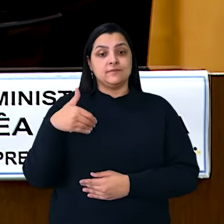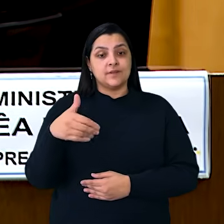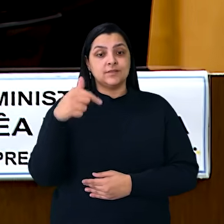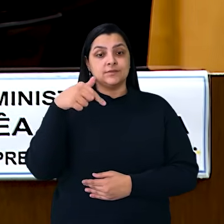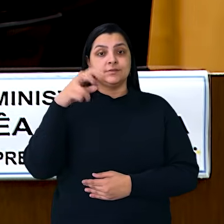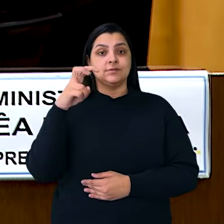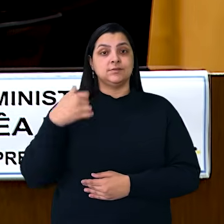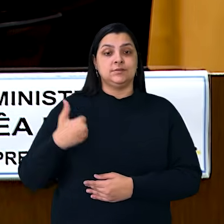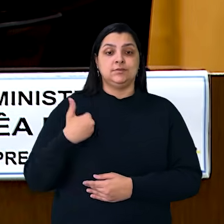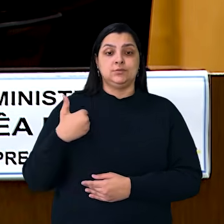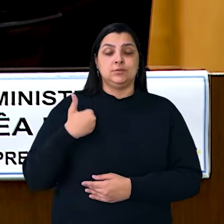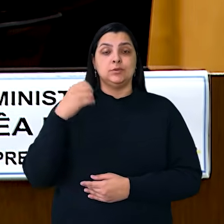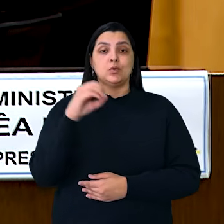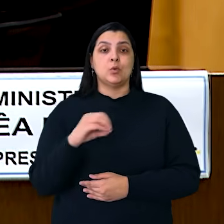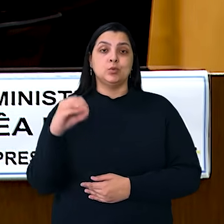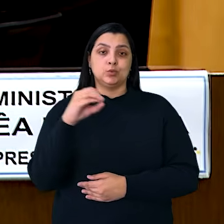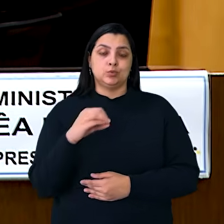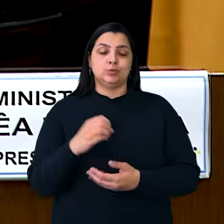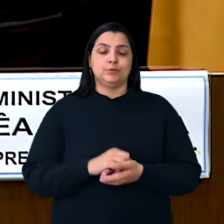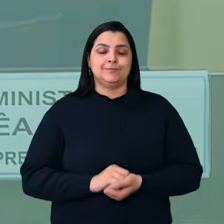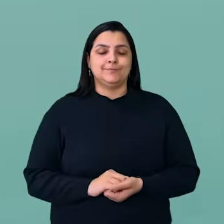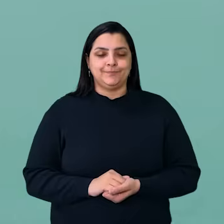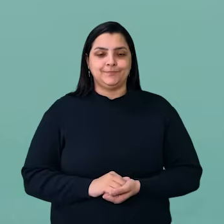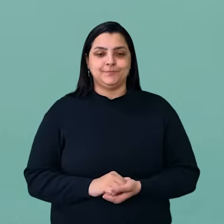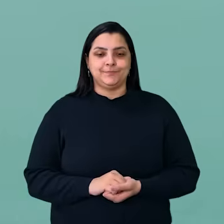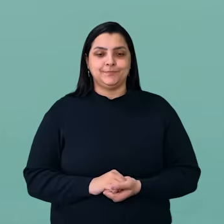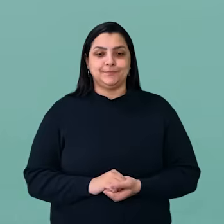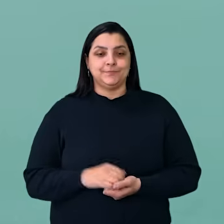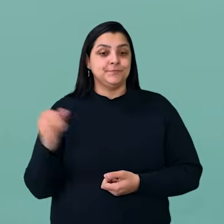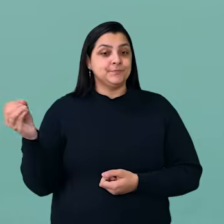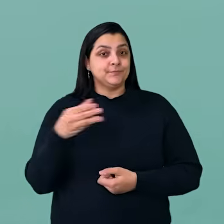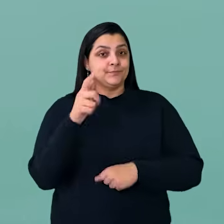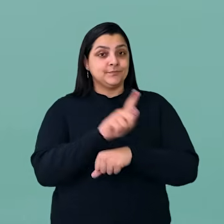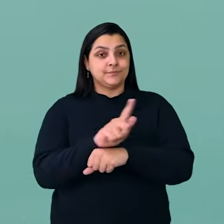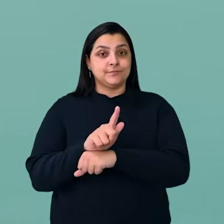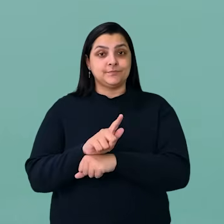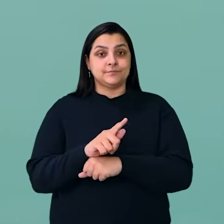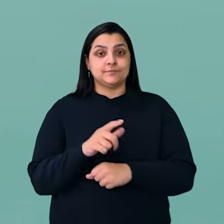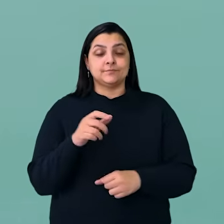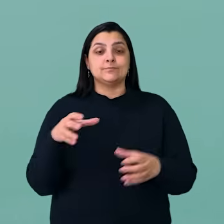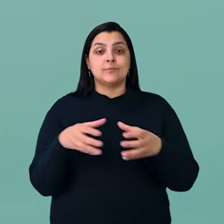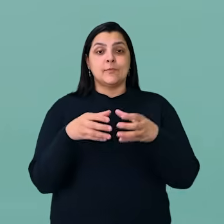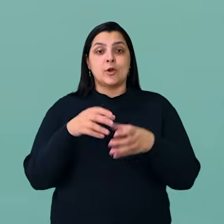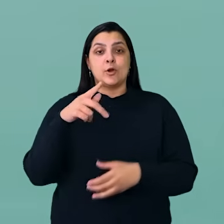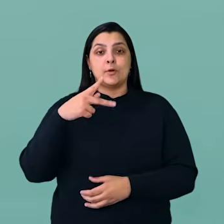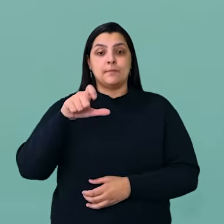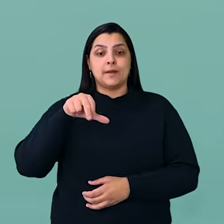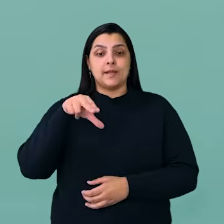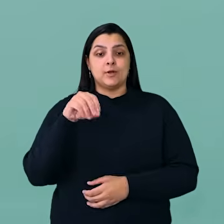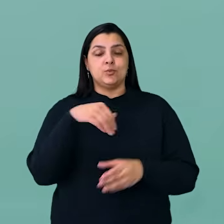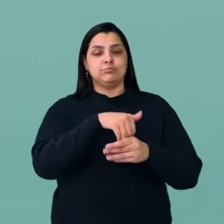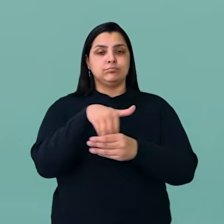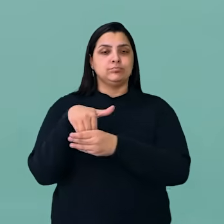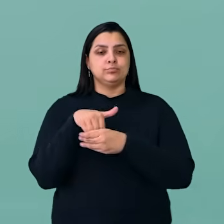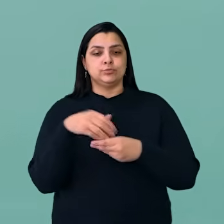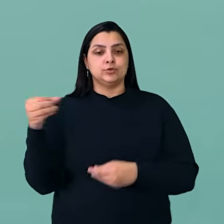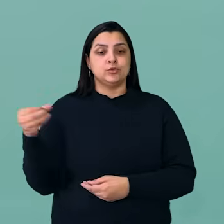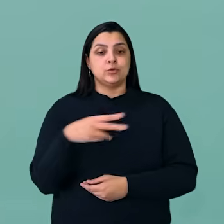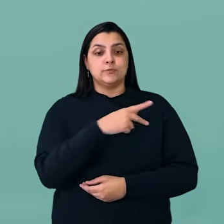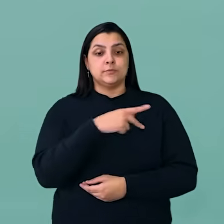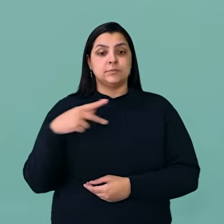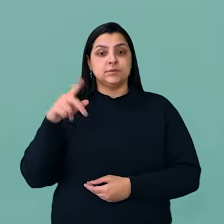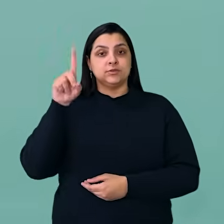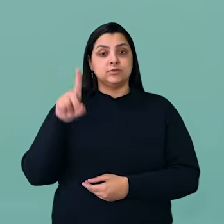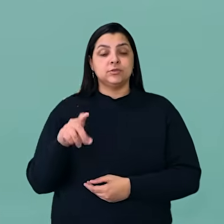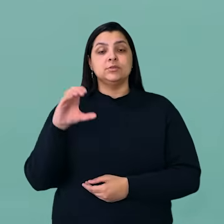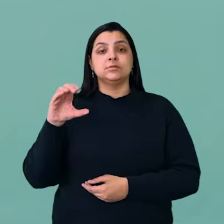completará 75 anos em outubro. Nova gestão. O Pleno do TST elegeu a direção do Tribunal Superior do